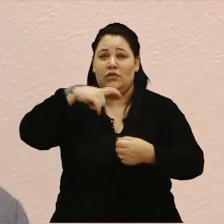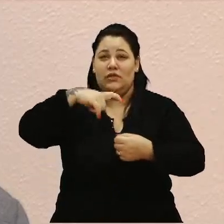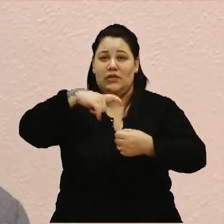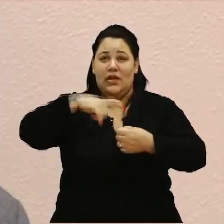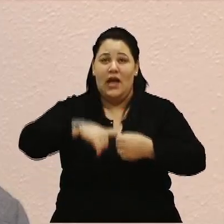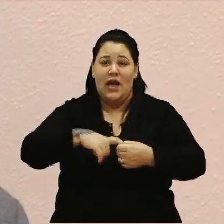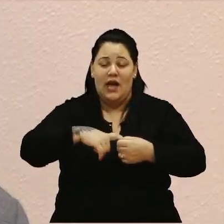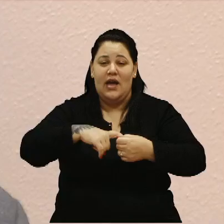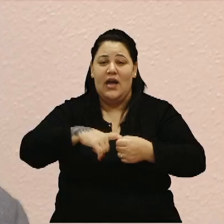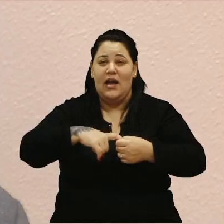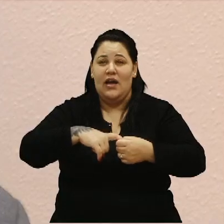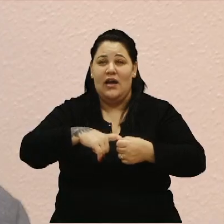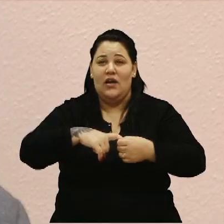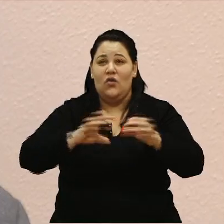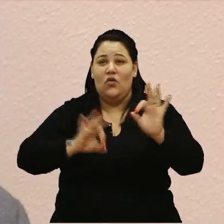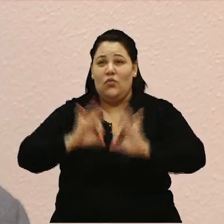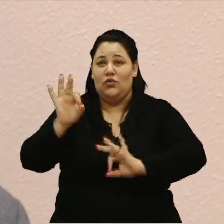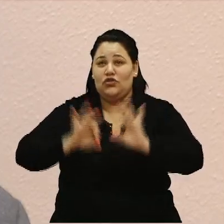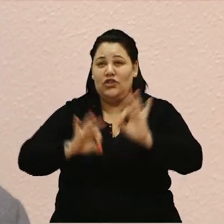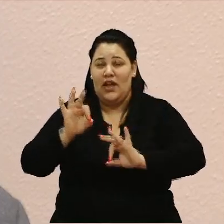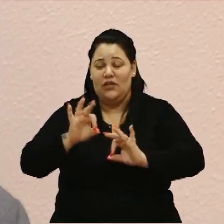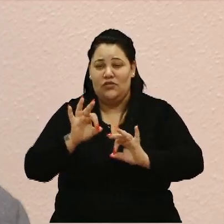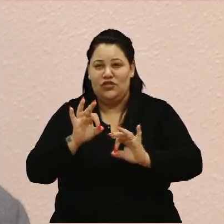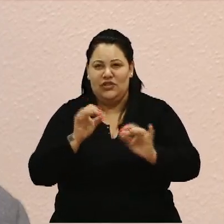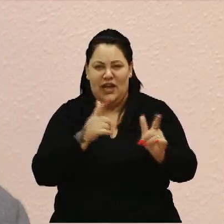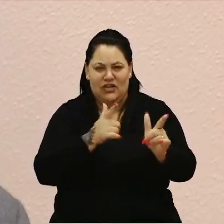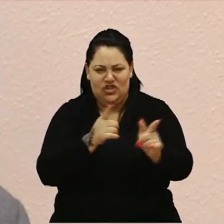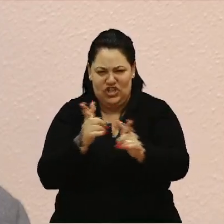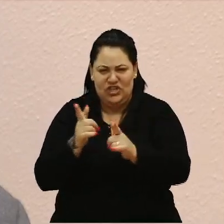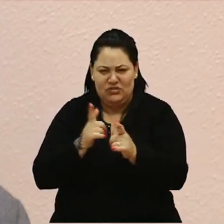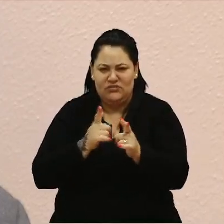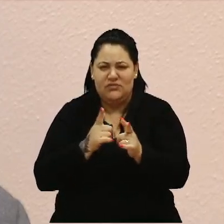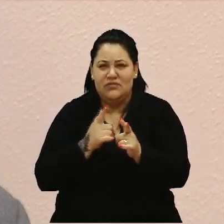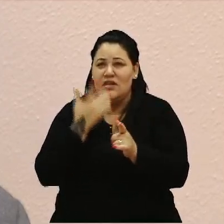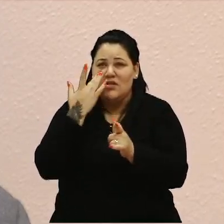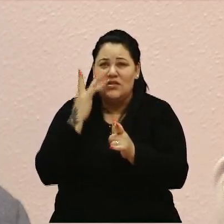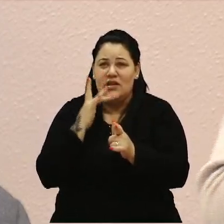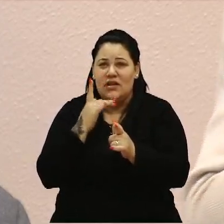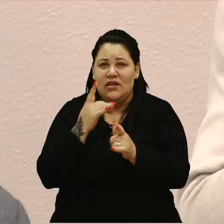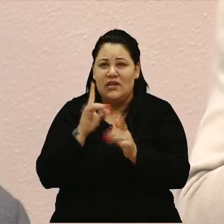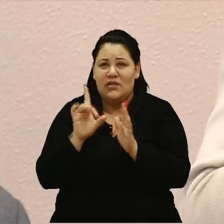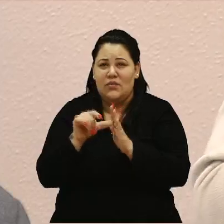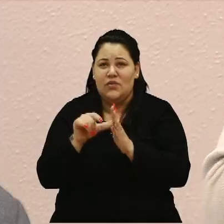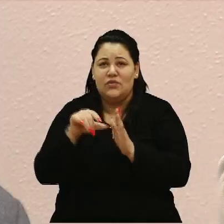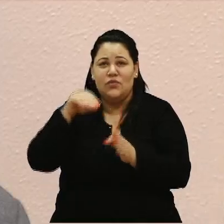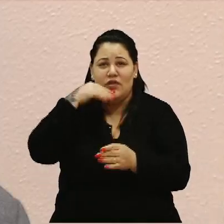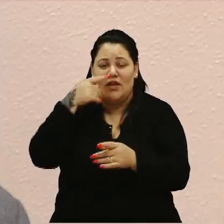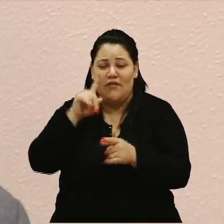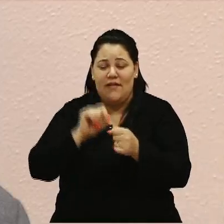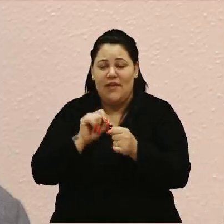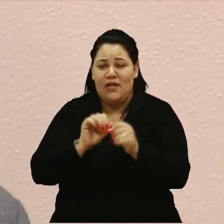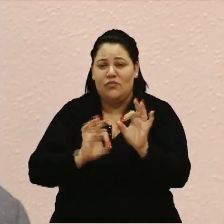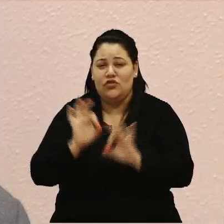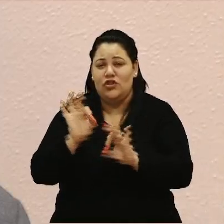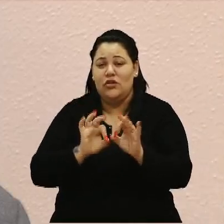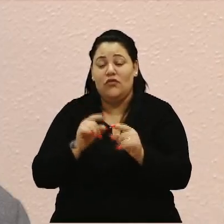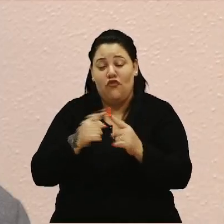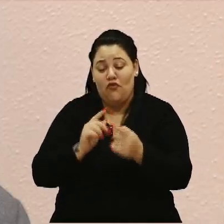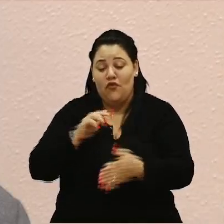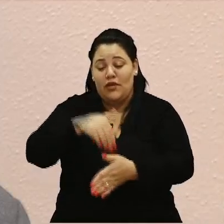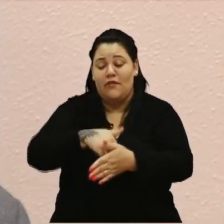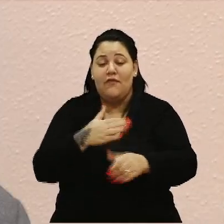tiro, de distância. Esse eu não sei, eu vou ver. Logo, acho que o Bortola vai falar do projeto dele, vou votar favorável